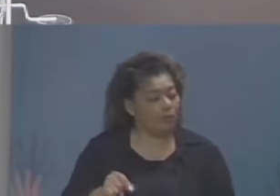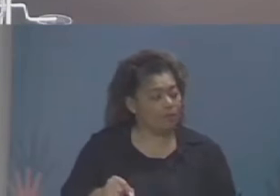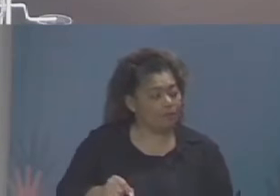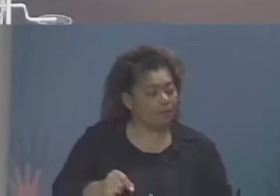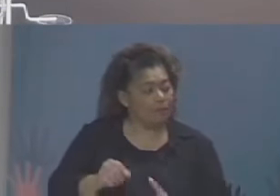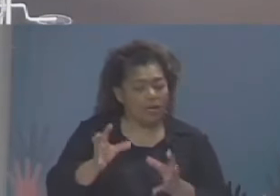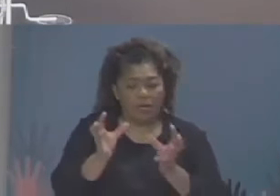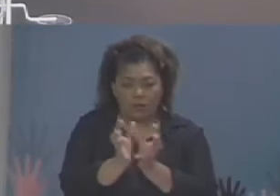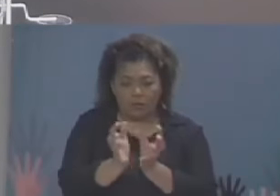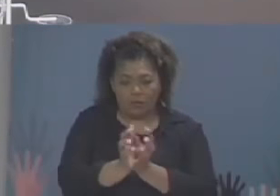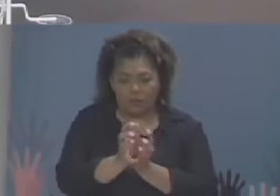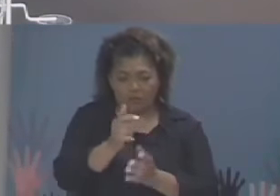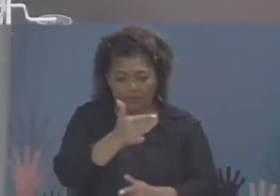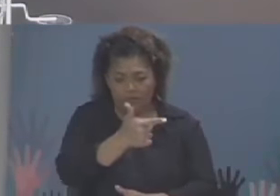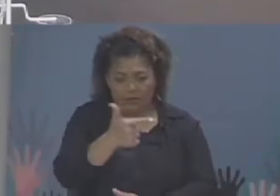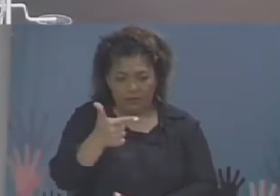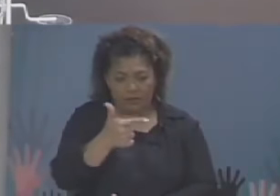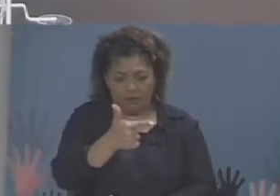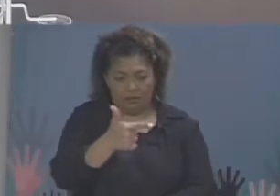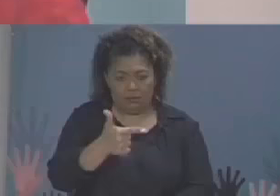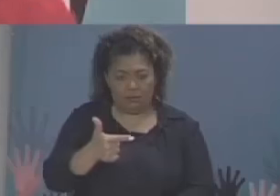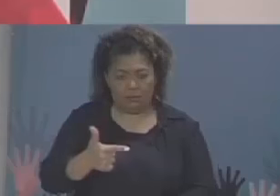Chapa 22.